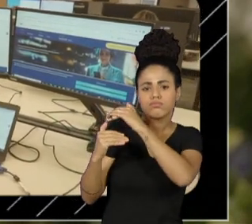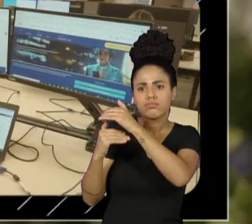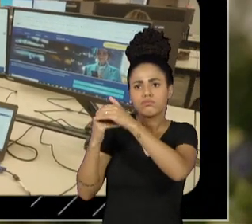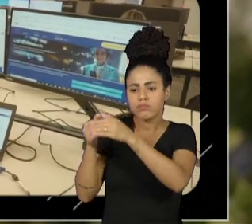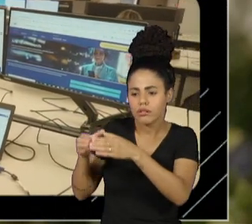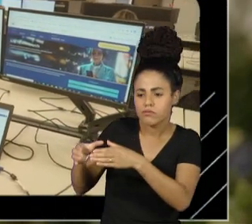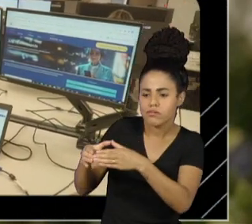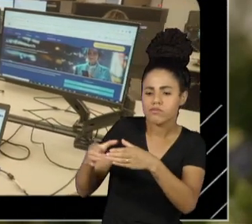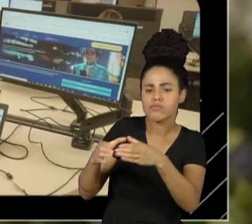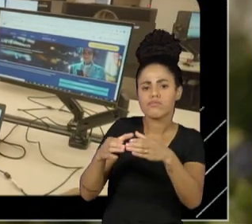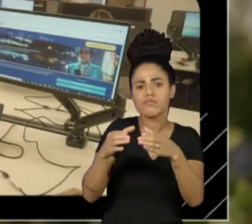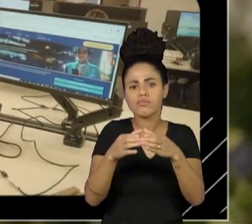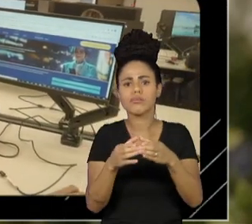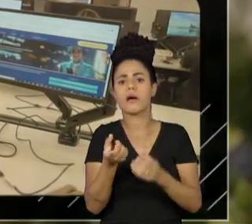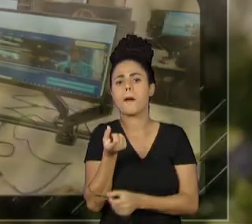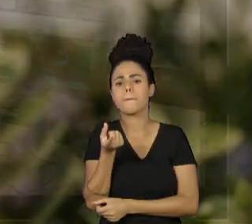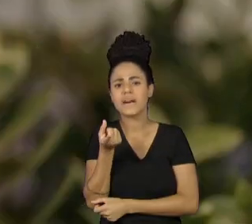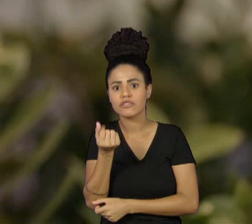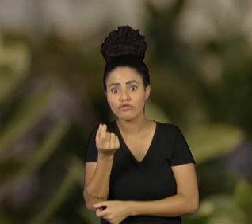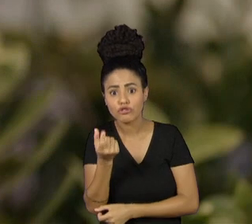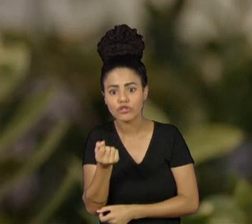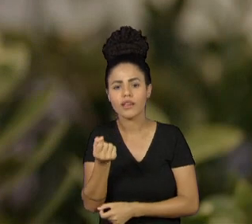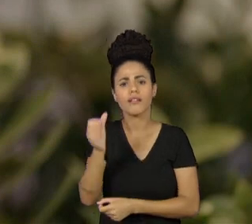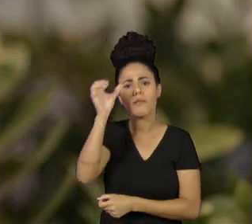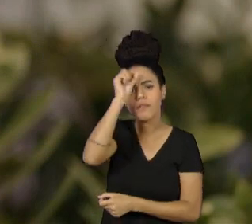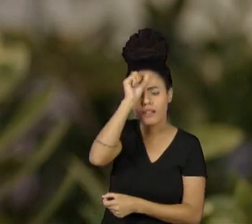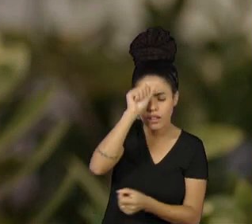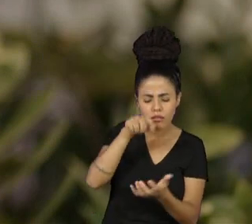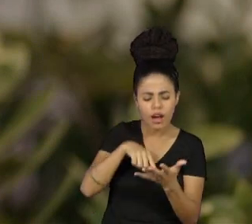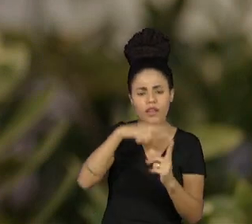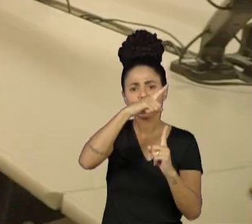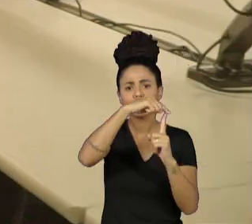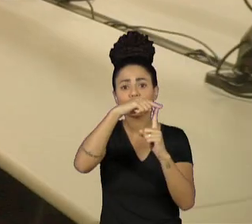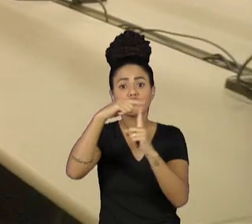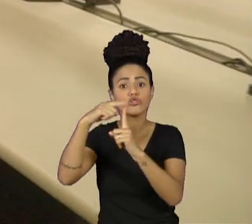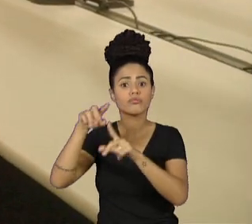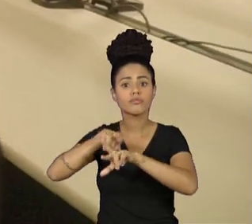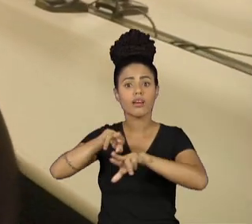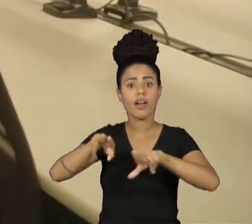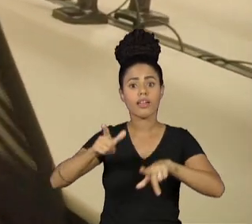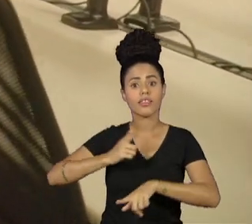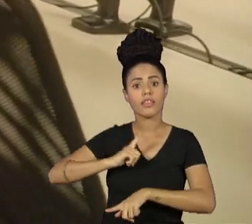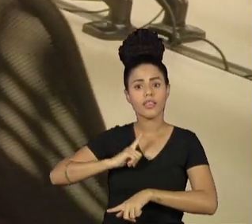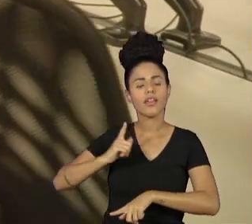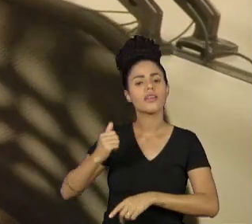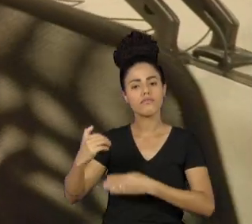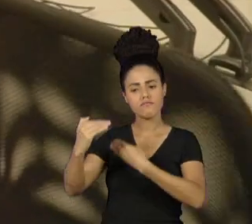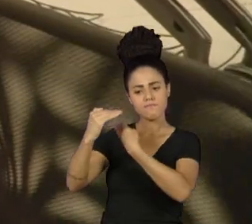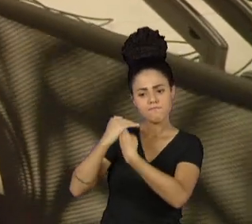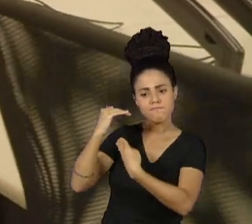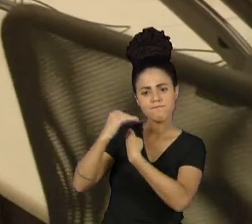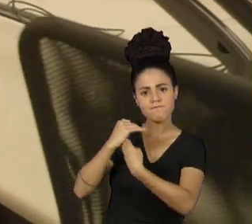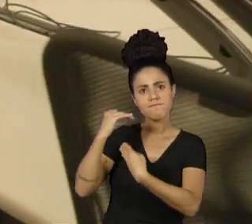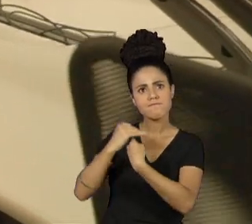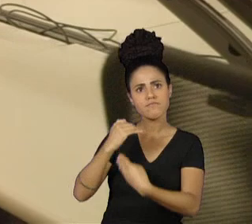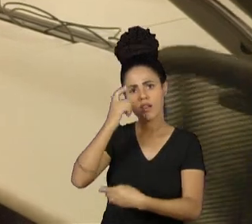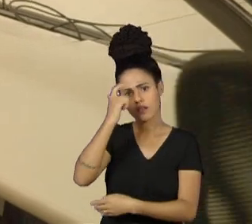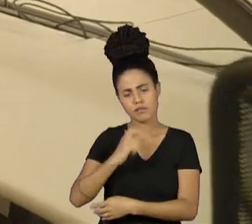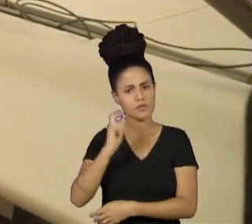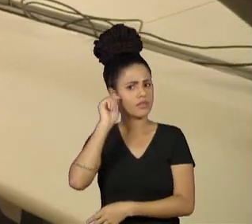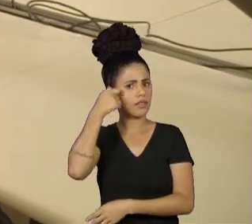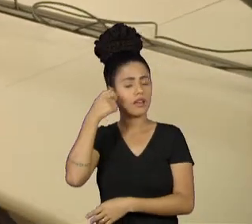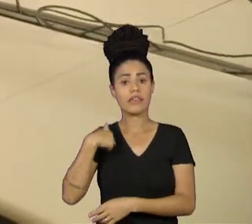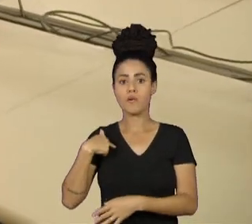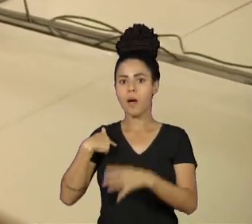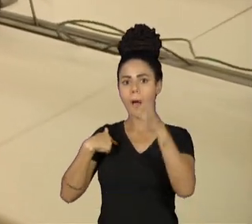nominal, moeda e cross market. Durante esse período, eu tive uma mentoria, que era voltada especificamente para as pessoas negras, na qual eu